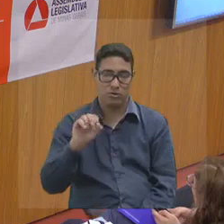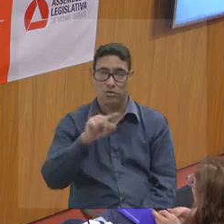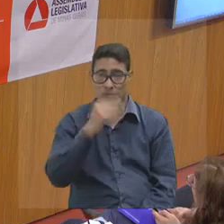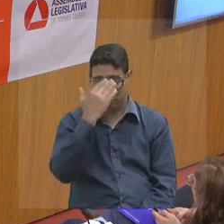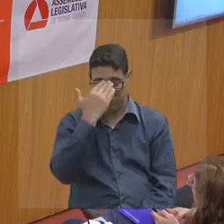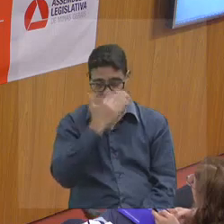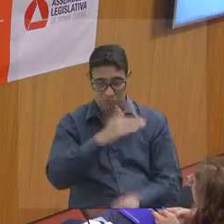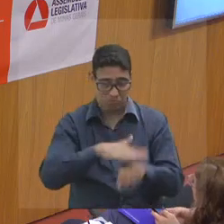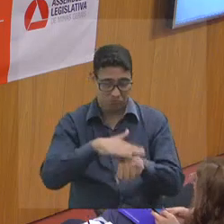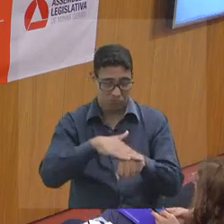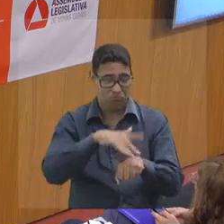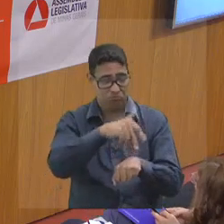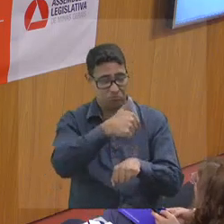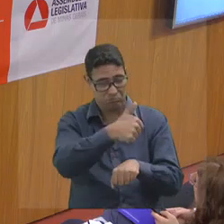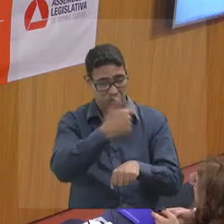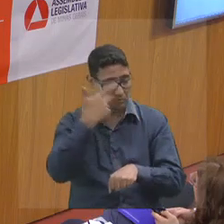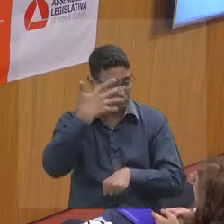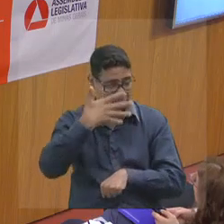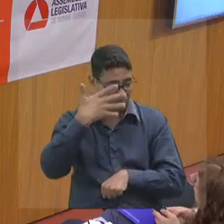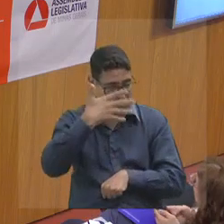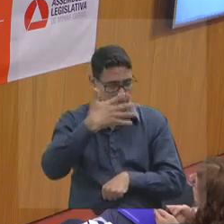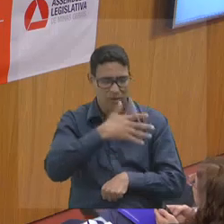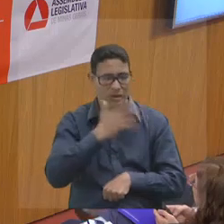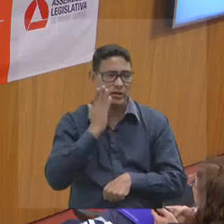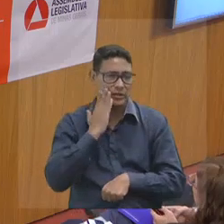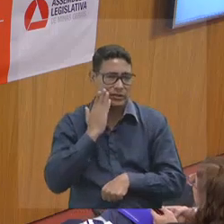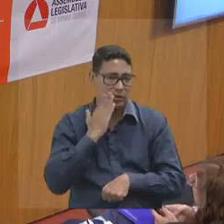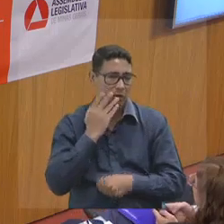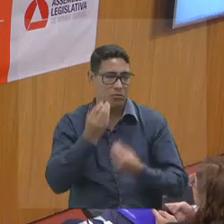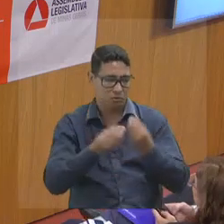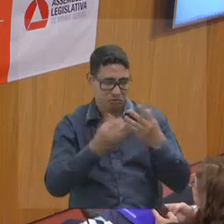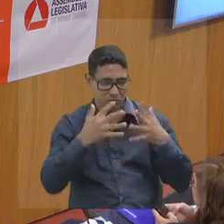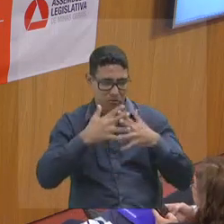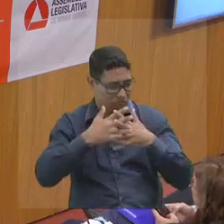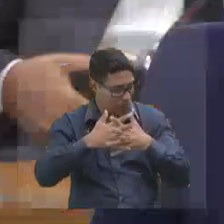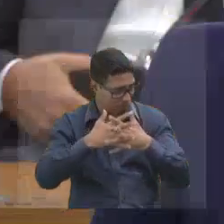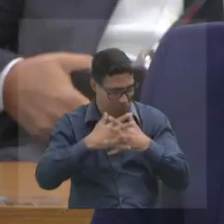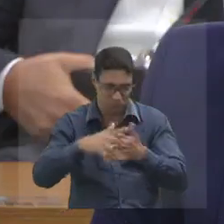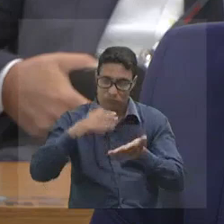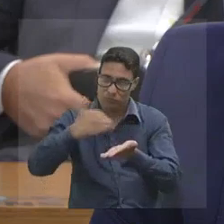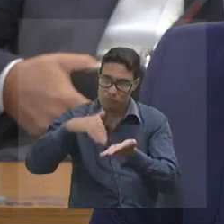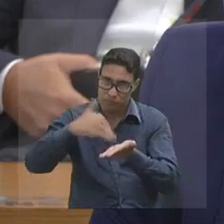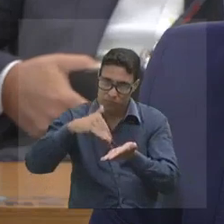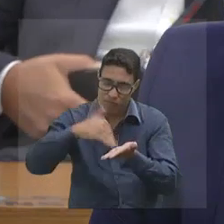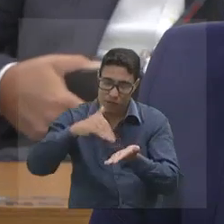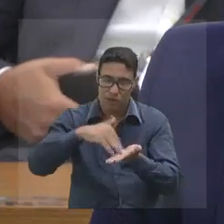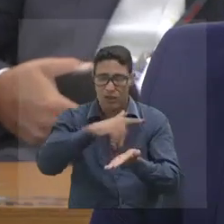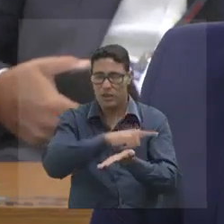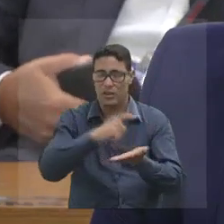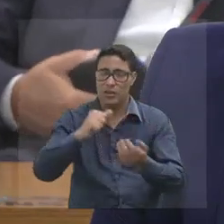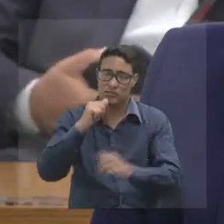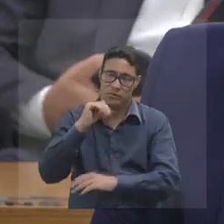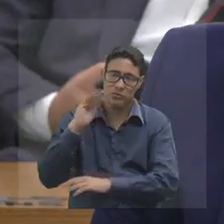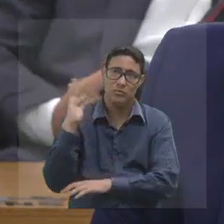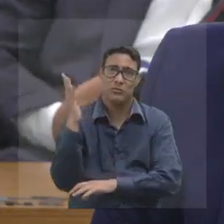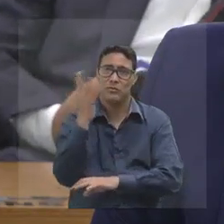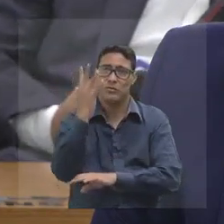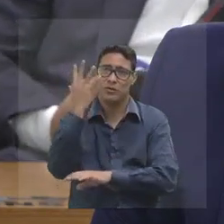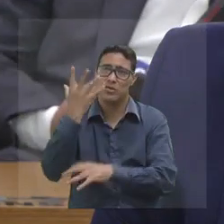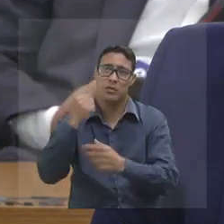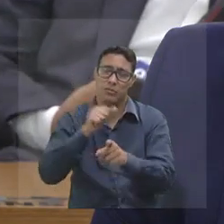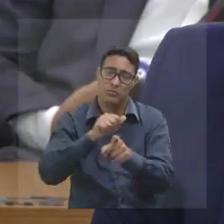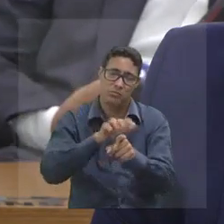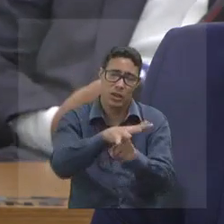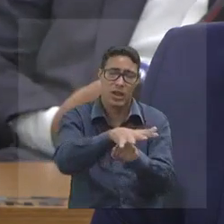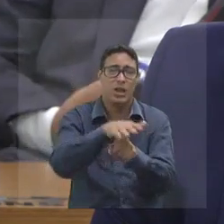sabe da complexidade que é realmente é a Secretaria de Meio Ambiente né demandas infinitas né